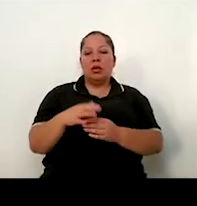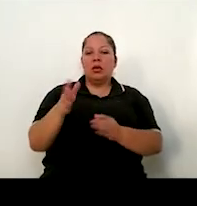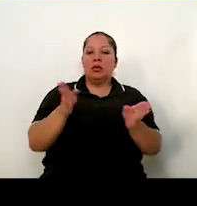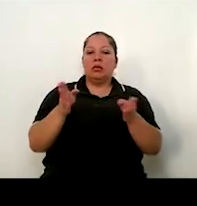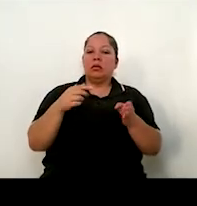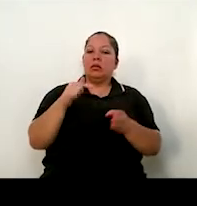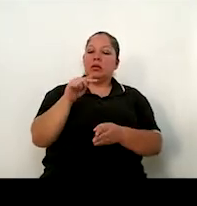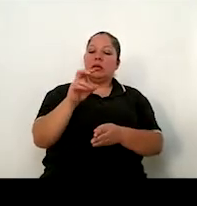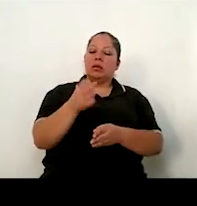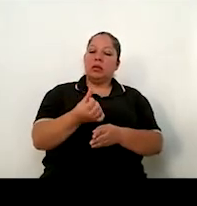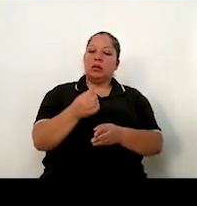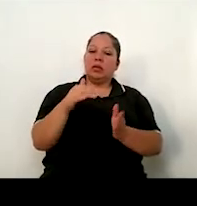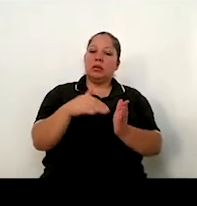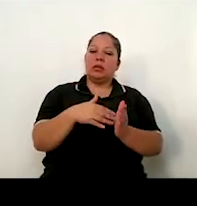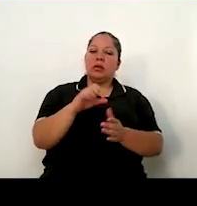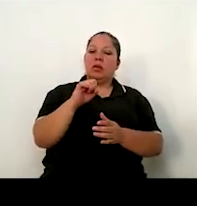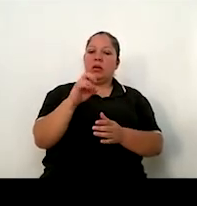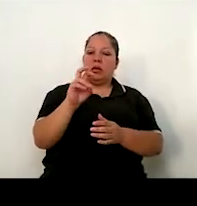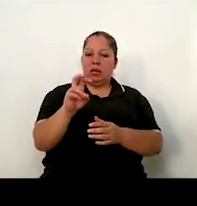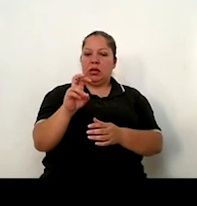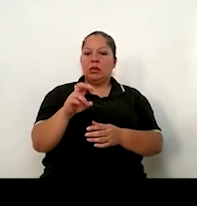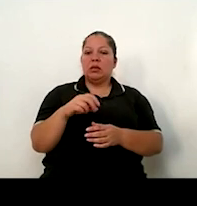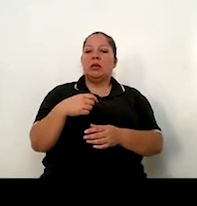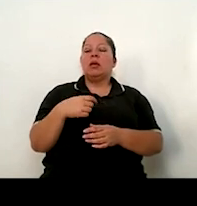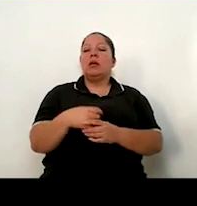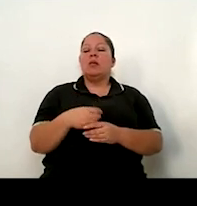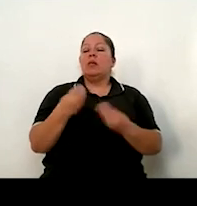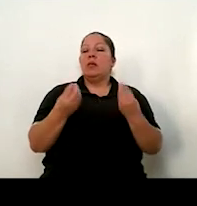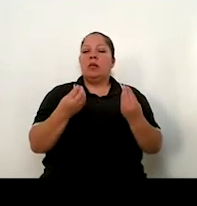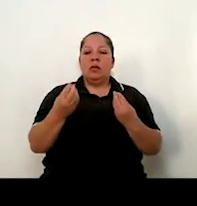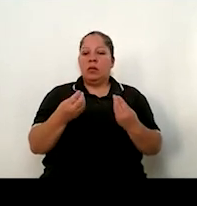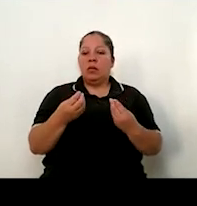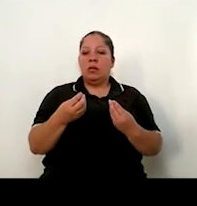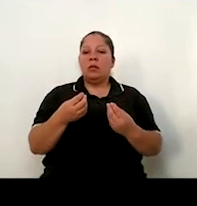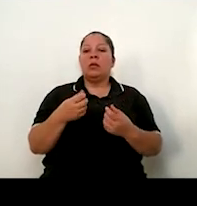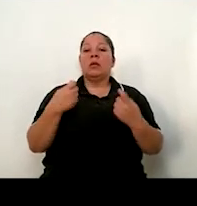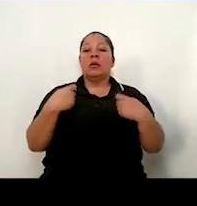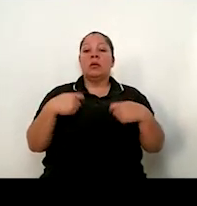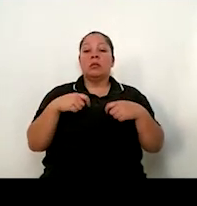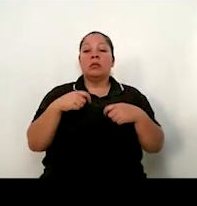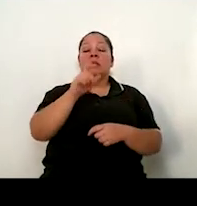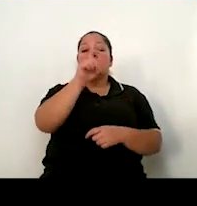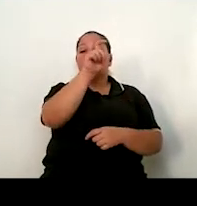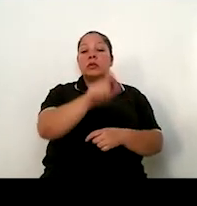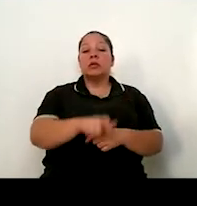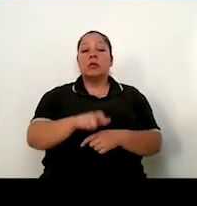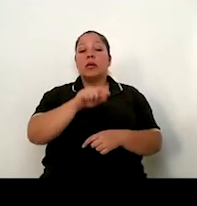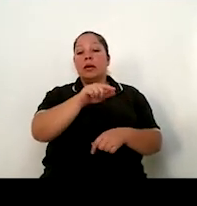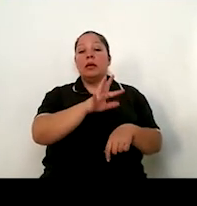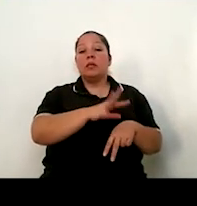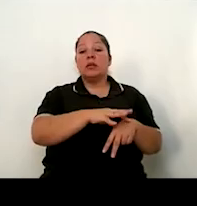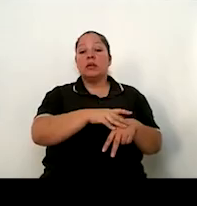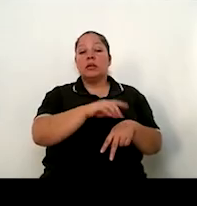rastreio deve ser personalizada. O que quer dizer? Quer dizer que a gente tem que ver muito qual é o estado de saúde do paciente. Se é